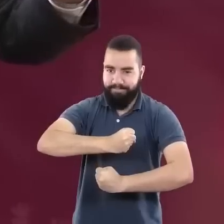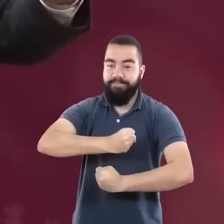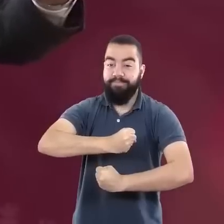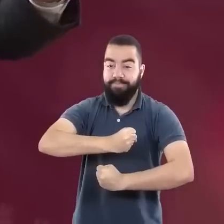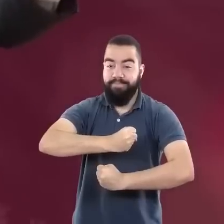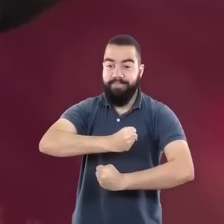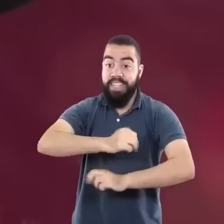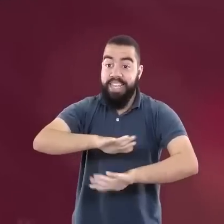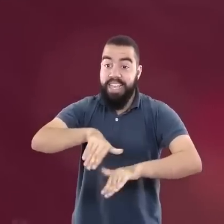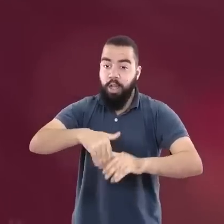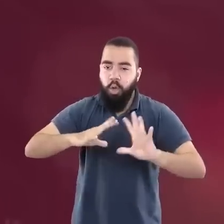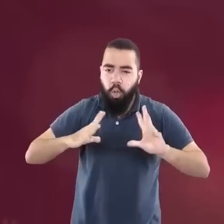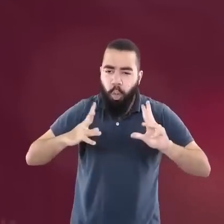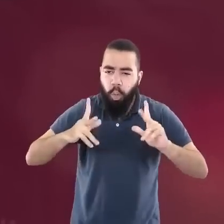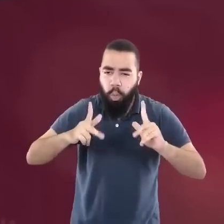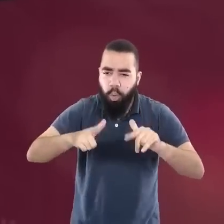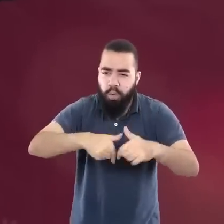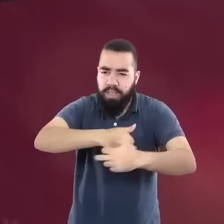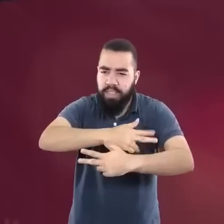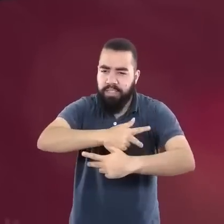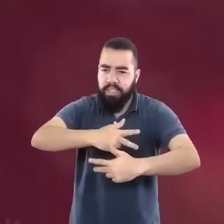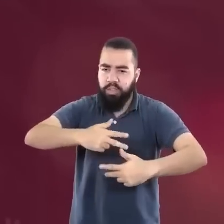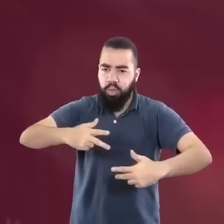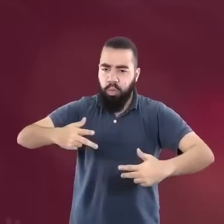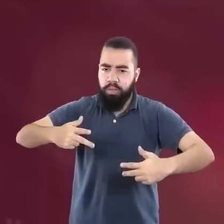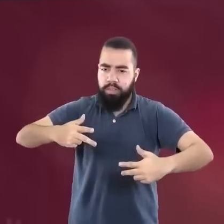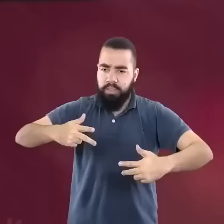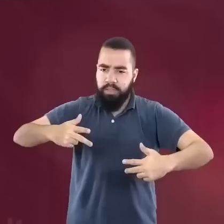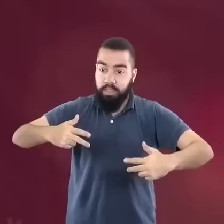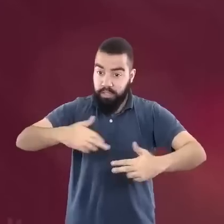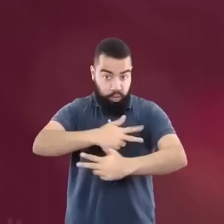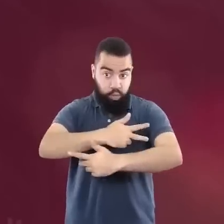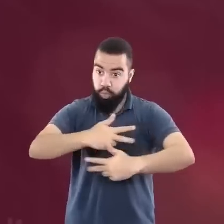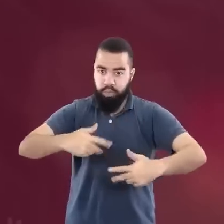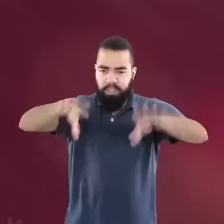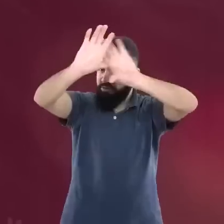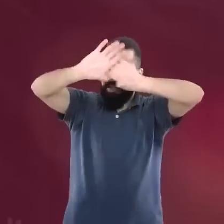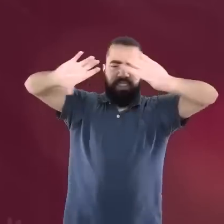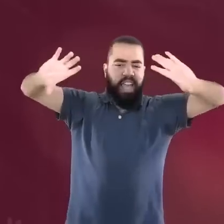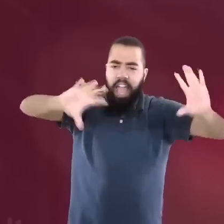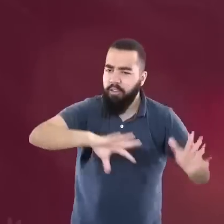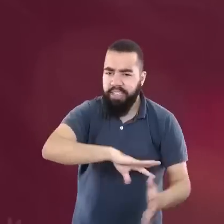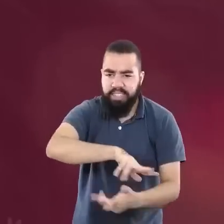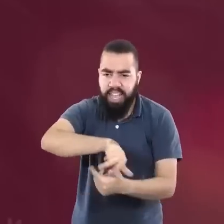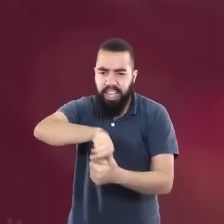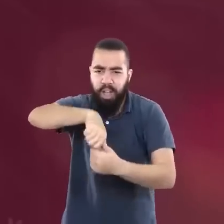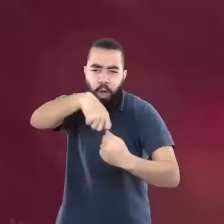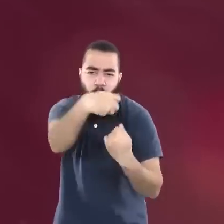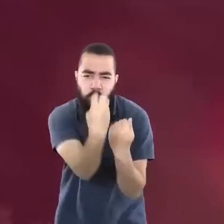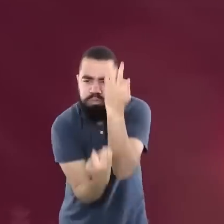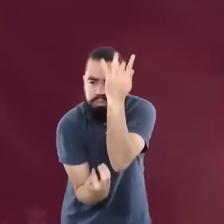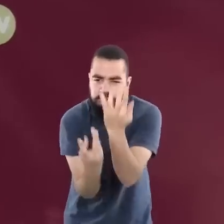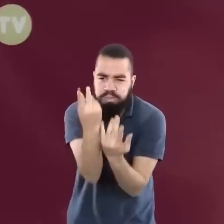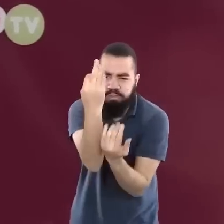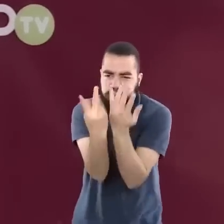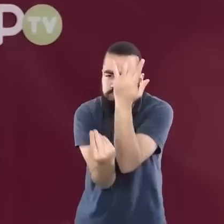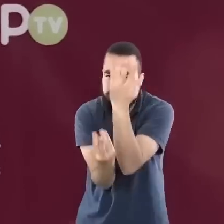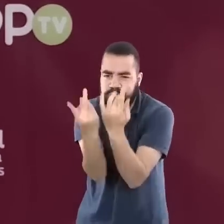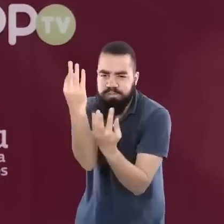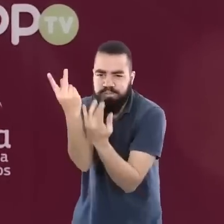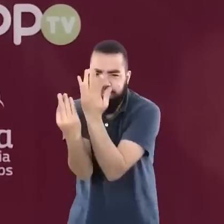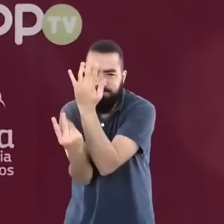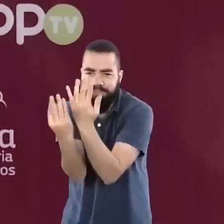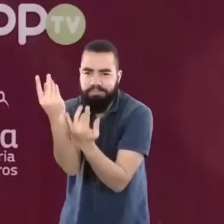colocar todas as coisas que existem as obras que não existem céus e terra para incendiar todas as coisas